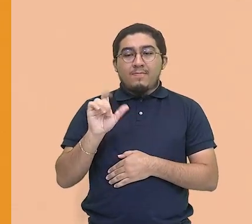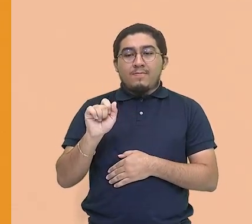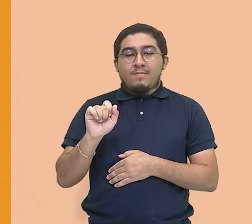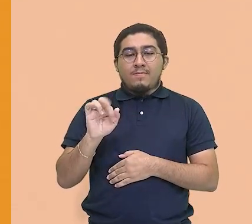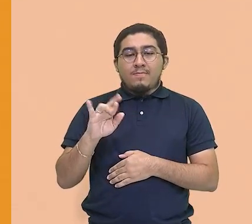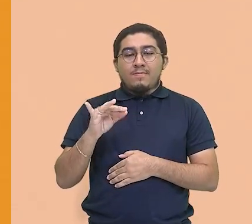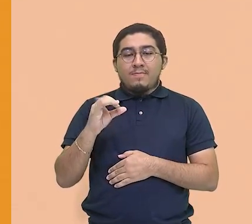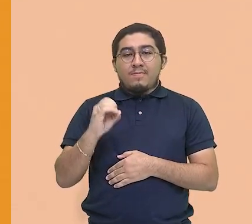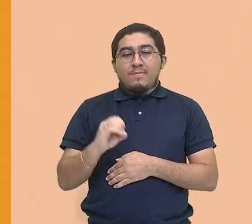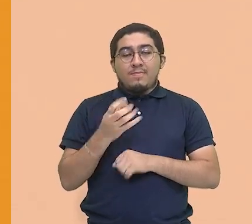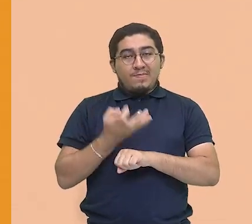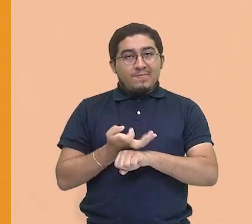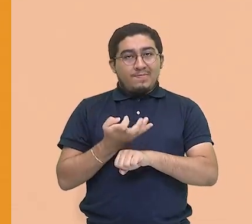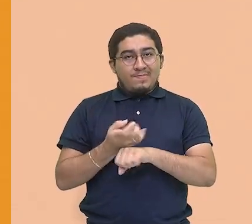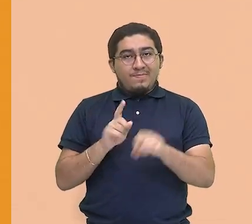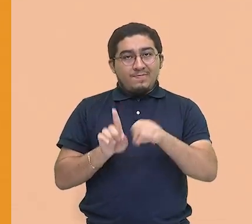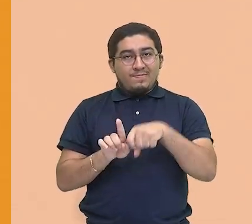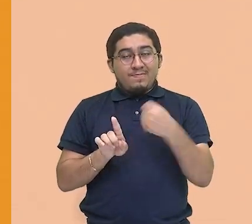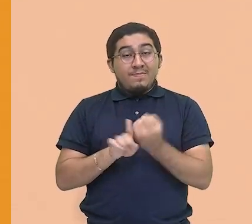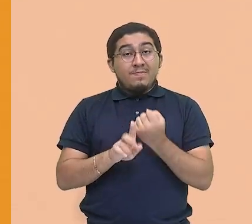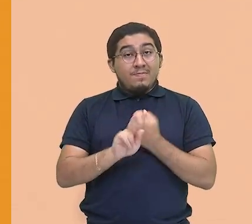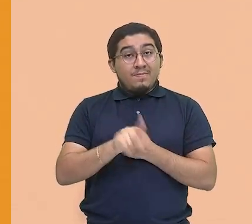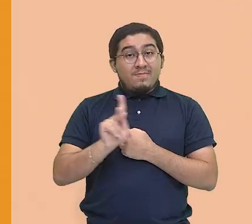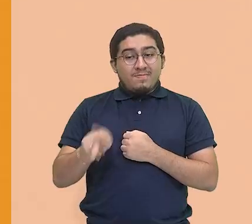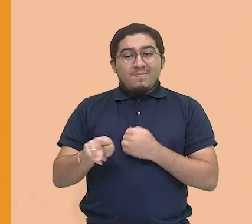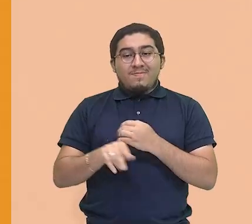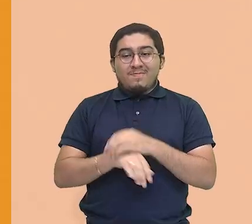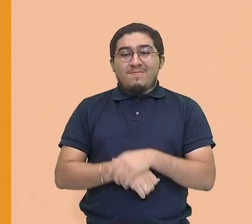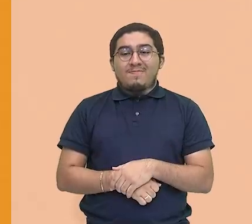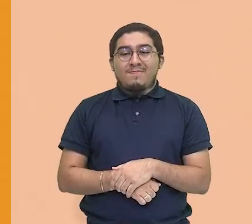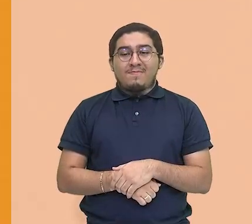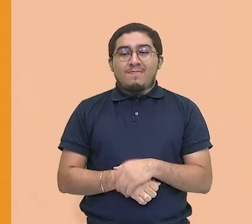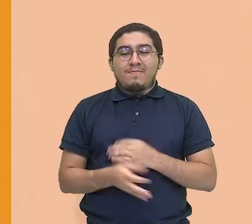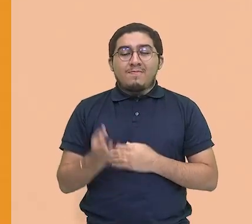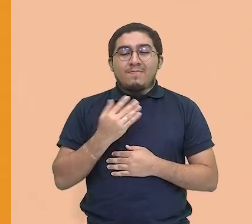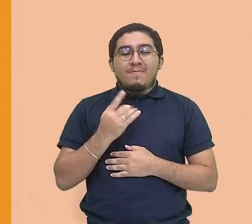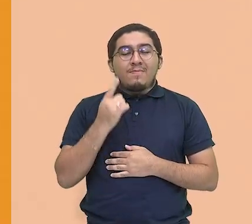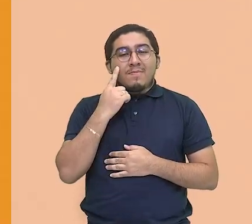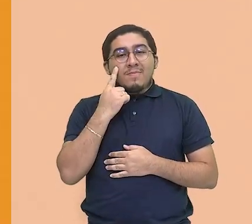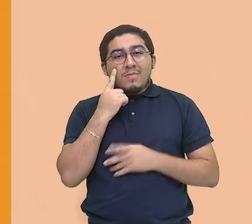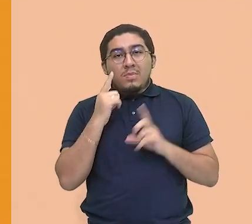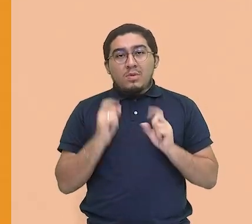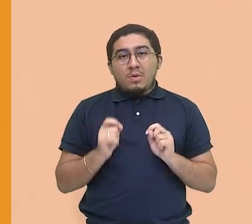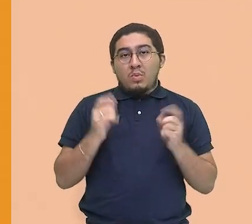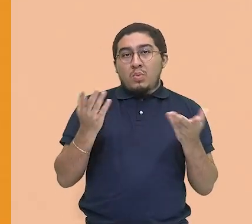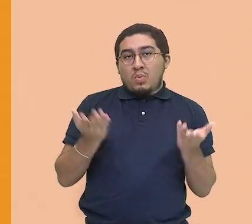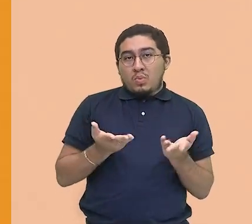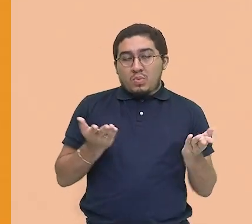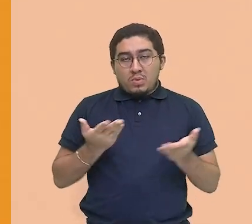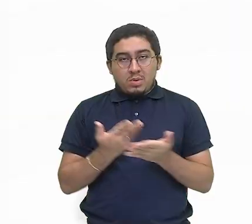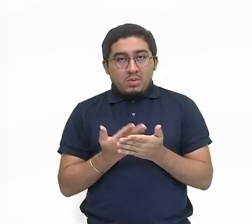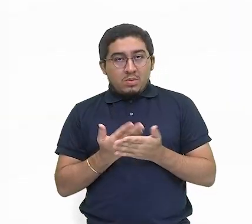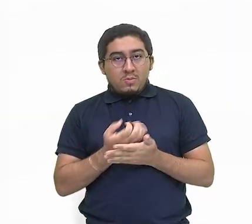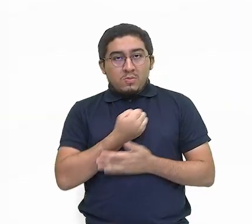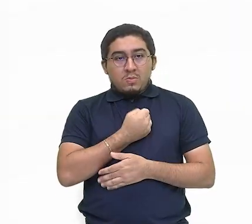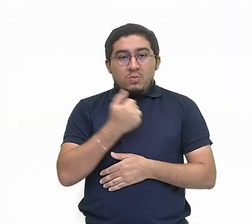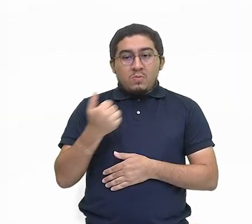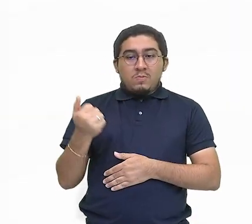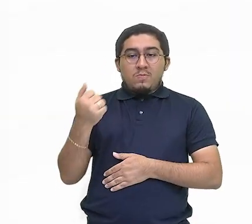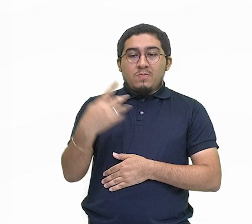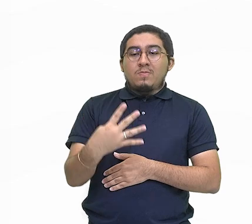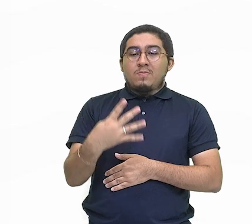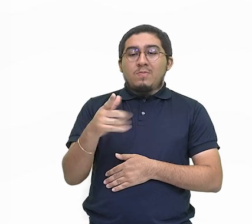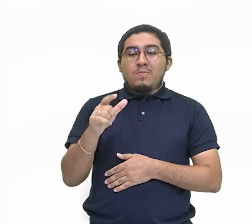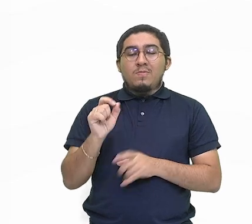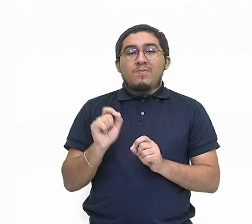Pinheiro, ministrante do componente curricular Sociologia, e vou estar com vocês nesta aula de número 14,